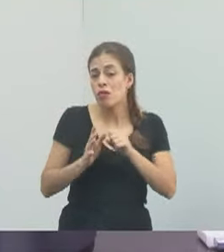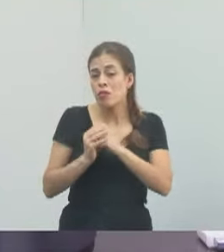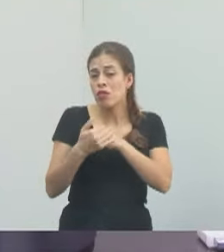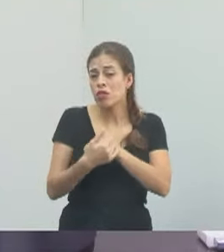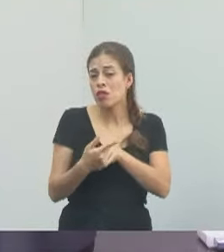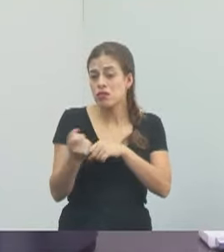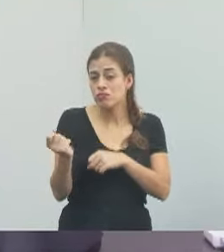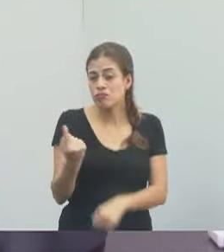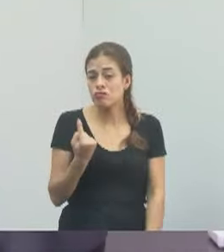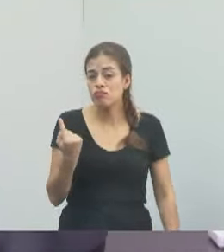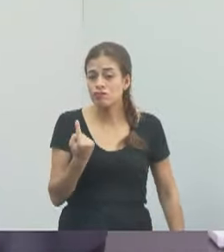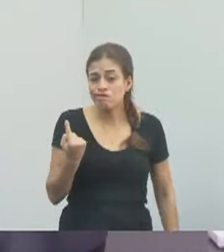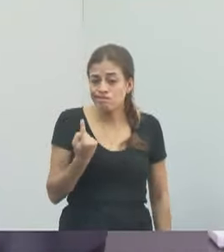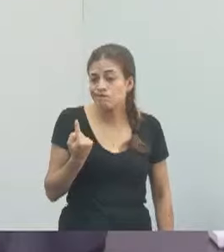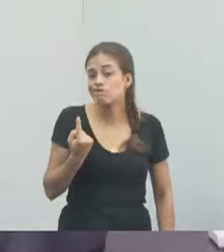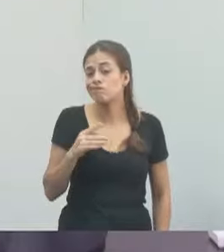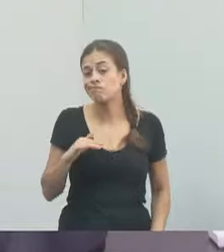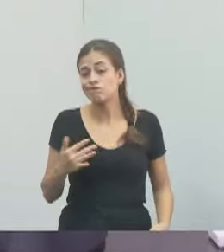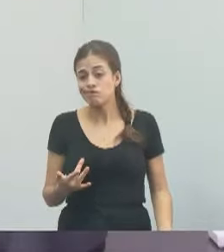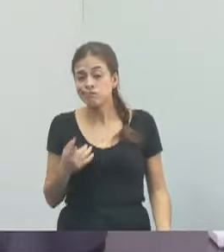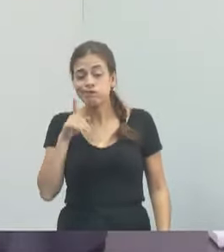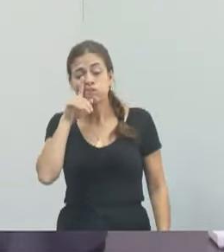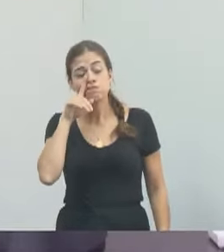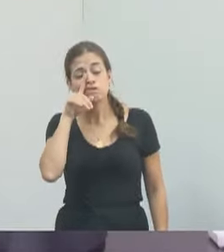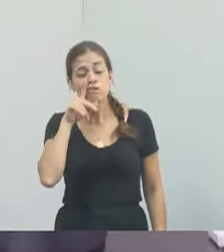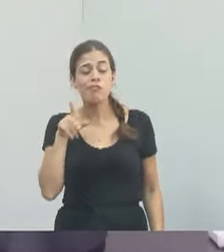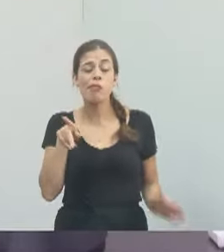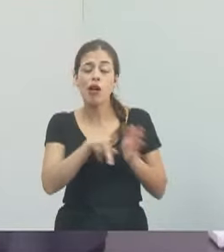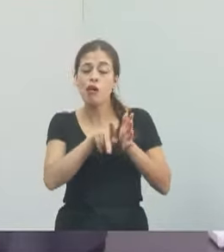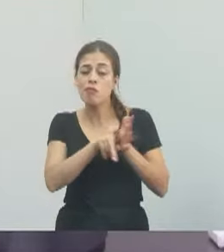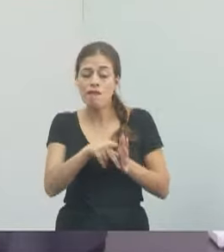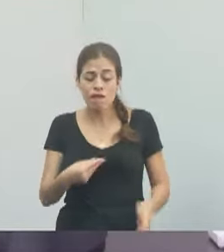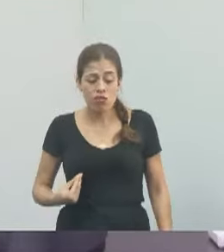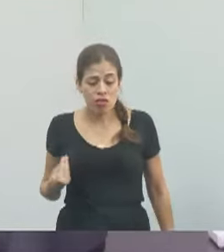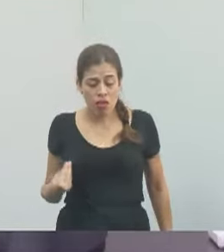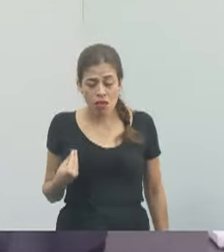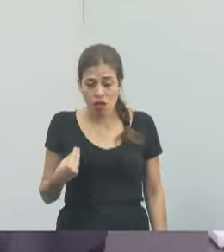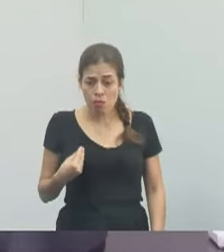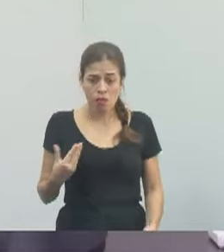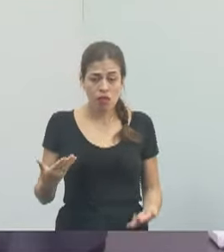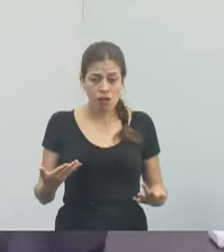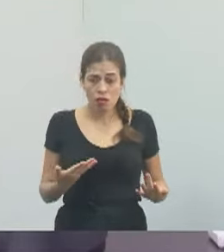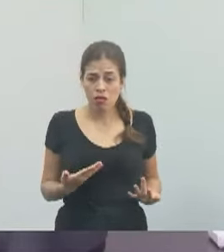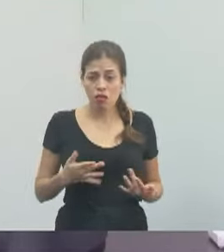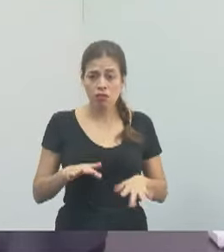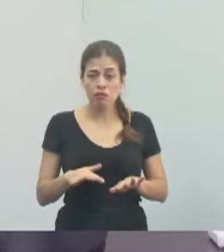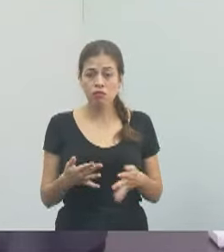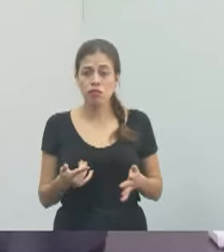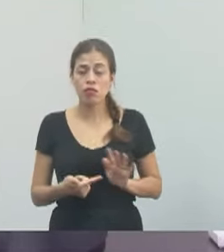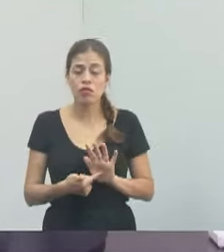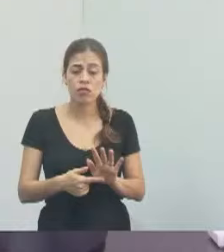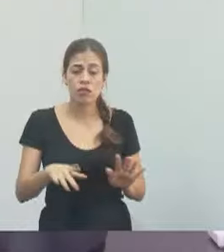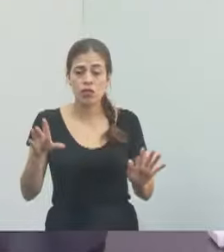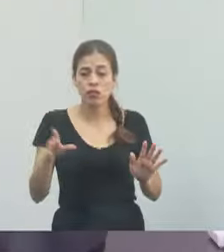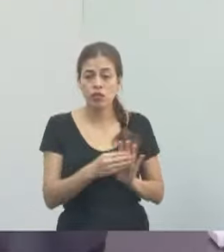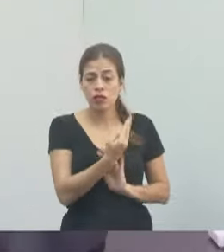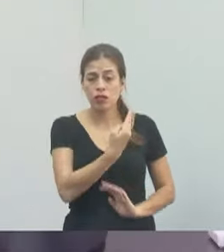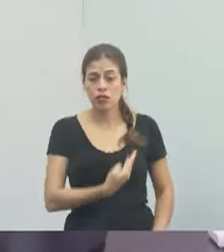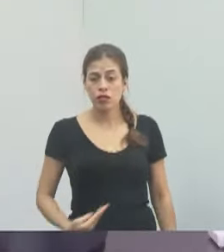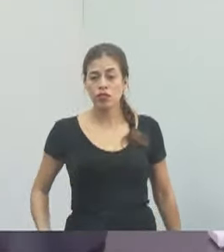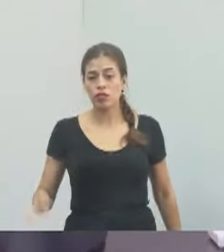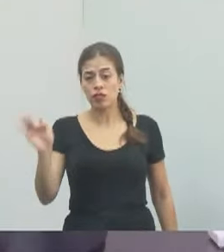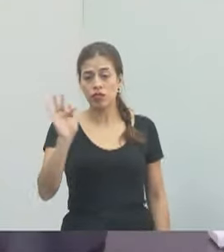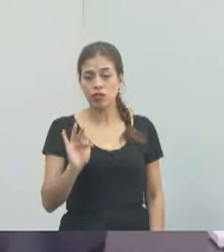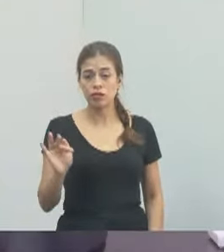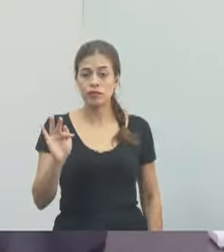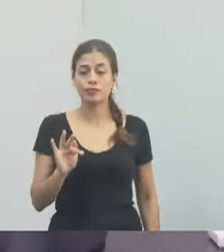colocando em risco as suas próprias vidas some-se a isso senhor presidente pelo fato de que que o governo federal encaminhou um recurso